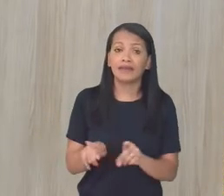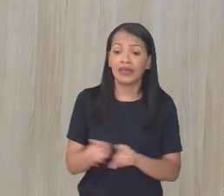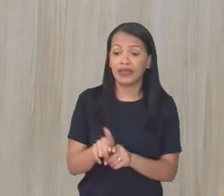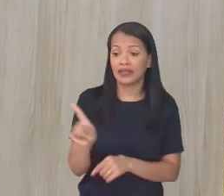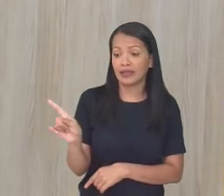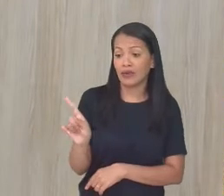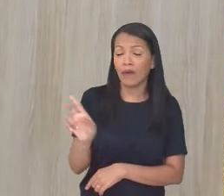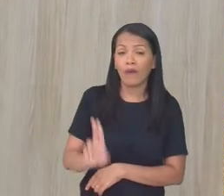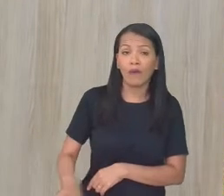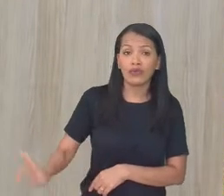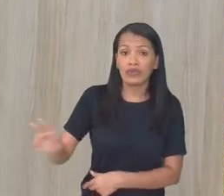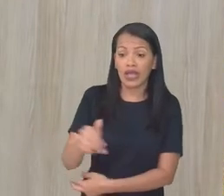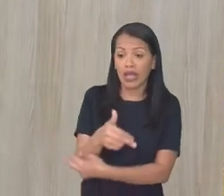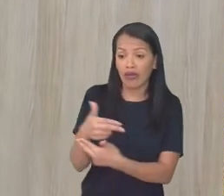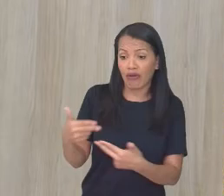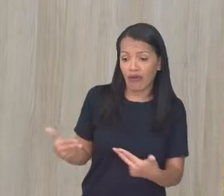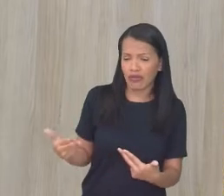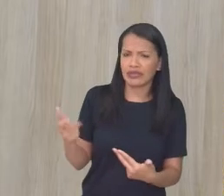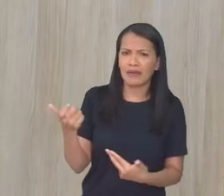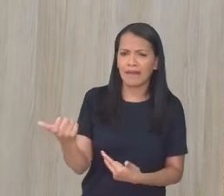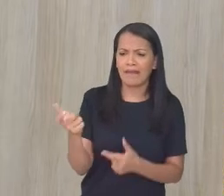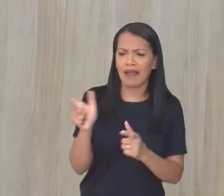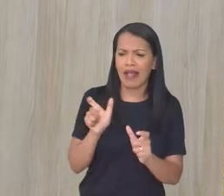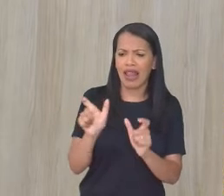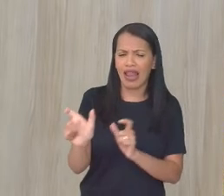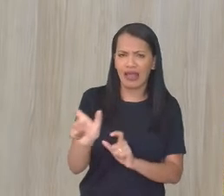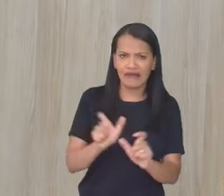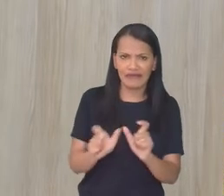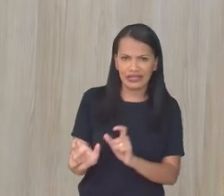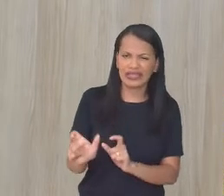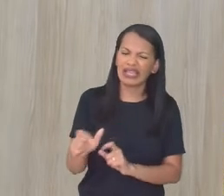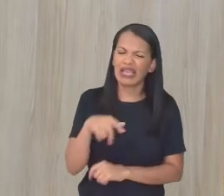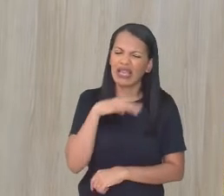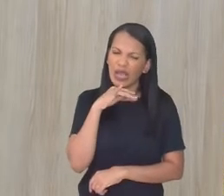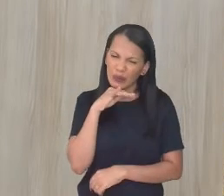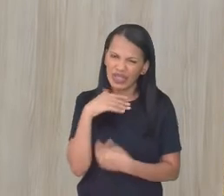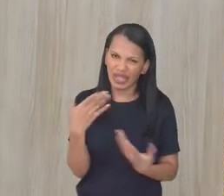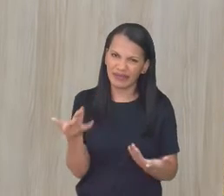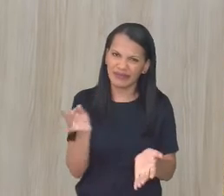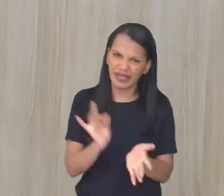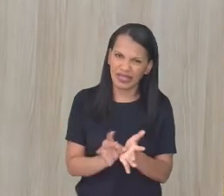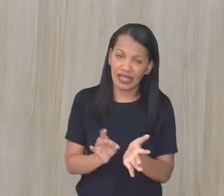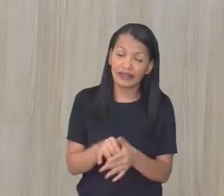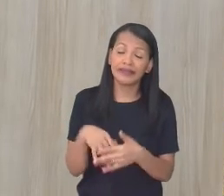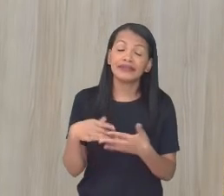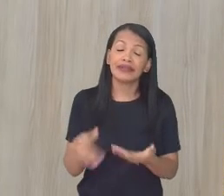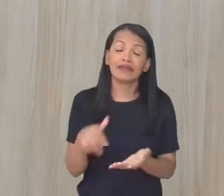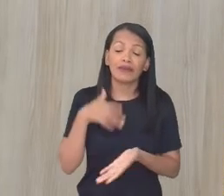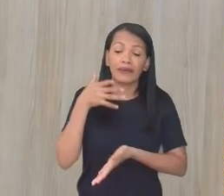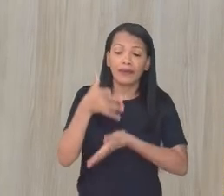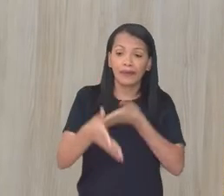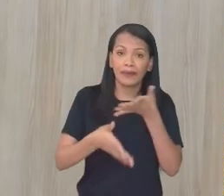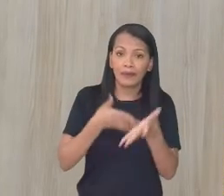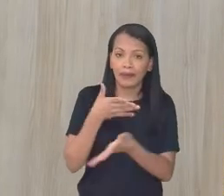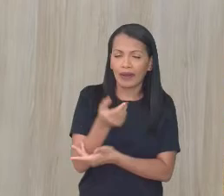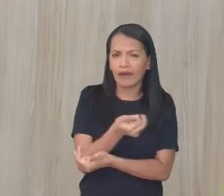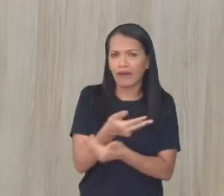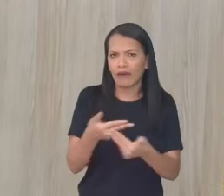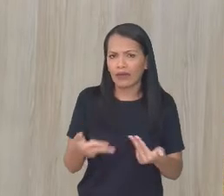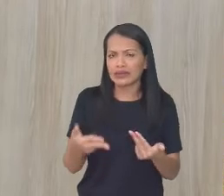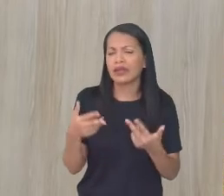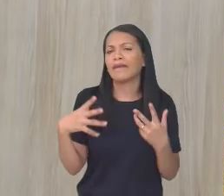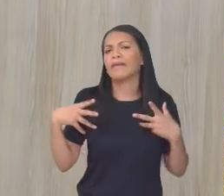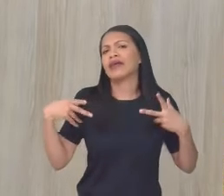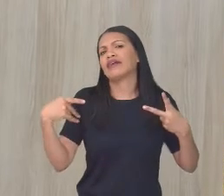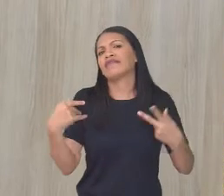estado emocional, não é? Existem algumas palavras que é bom eliminar, não é? Da nossa fala, do nosso texto, não é?